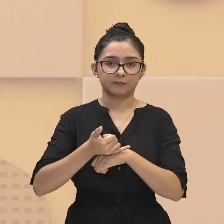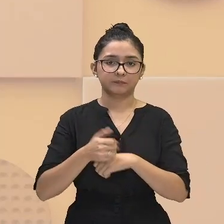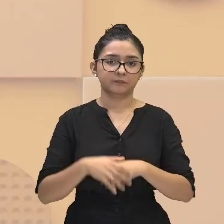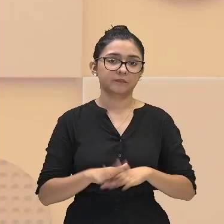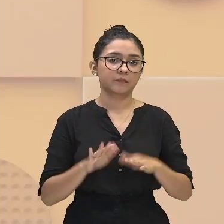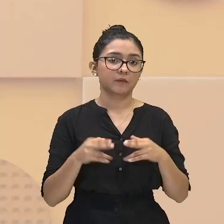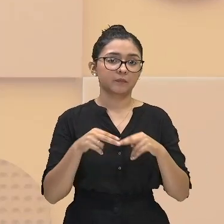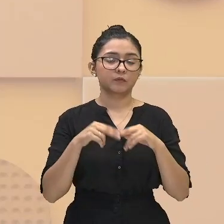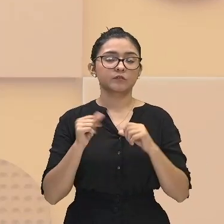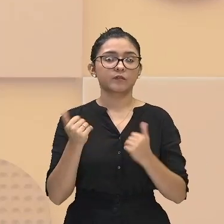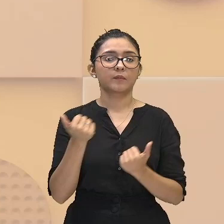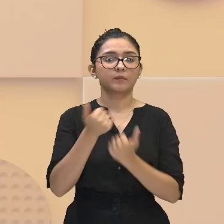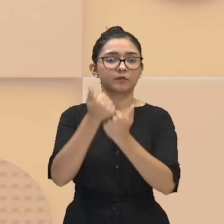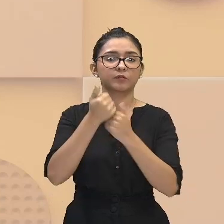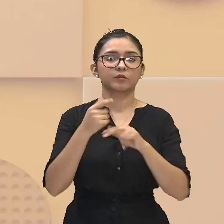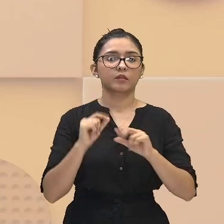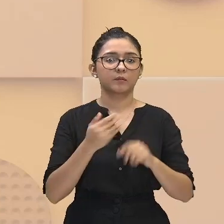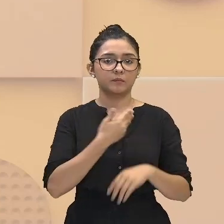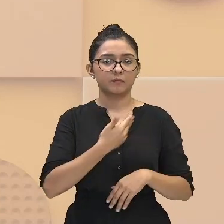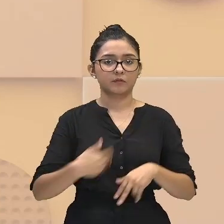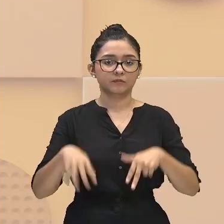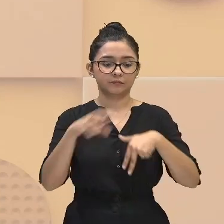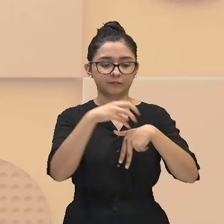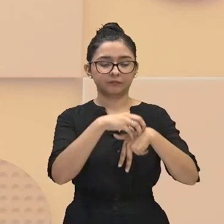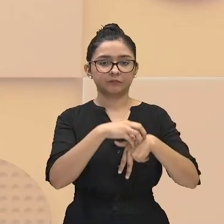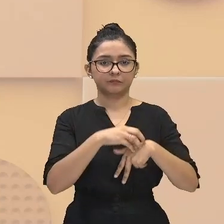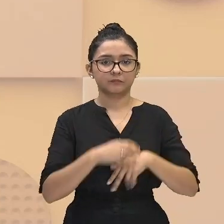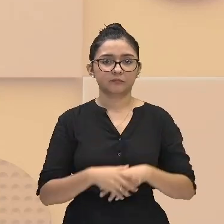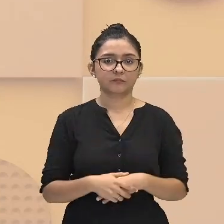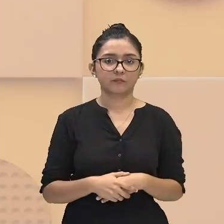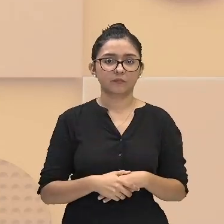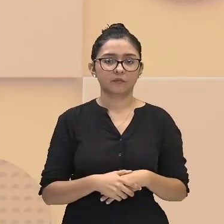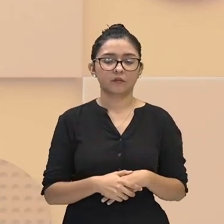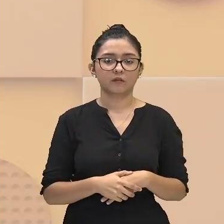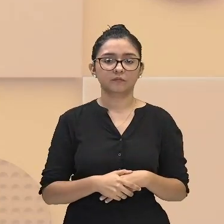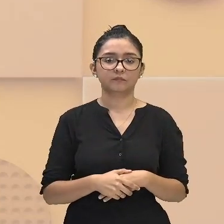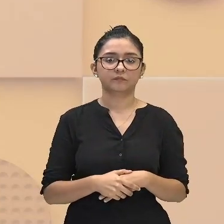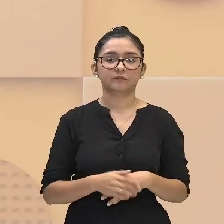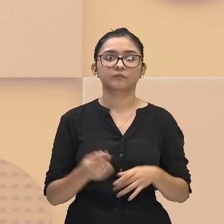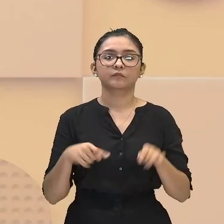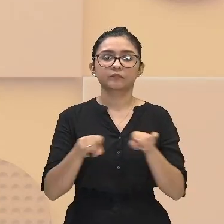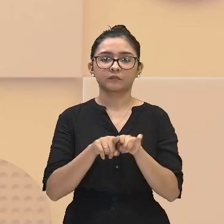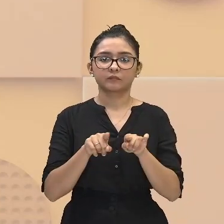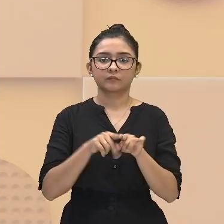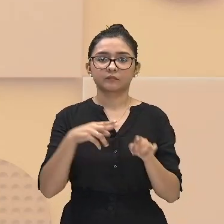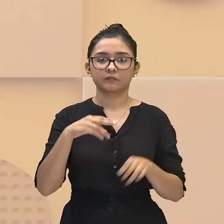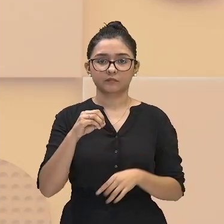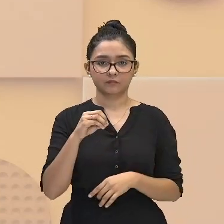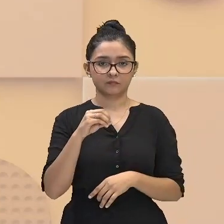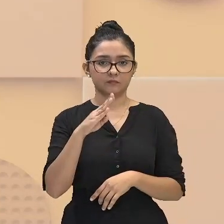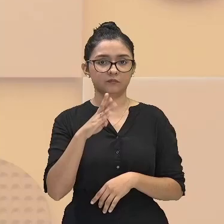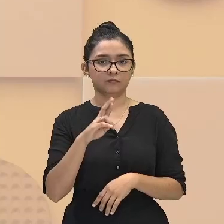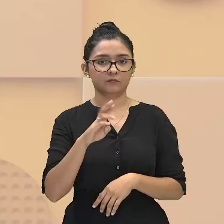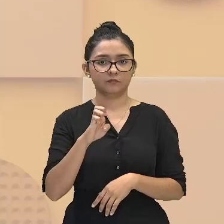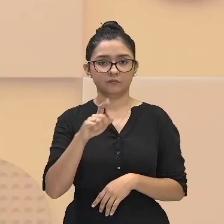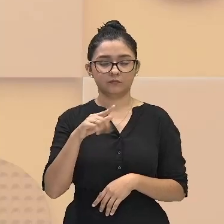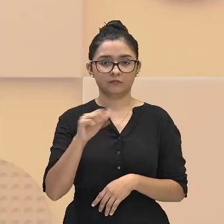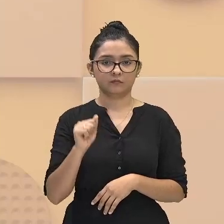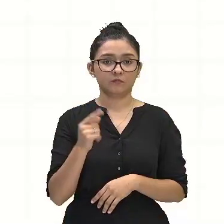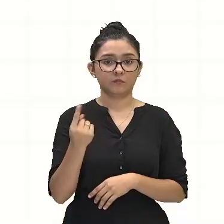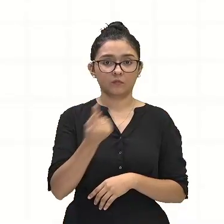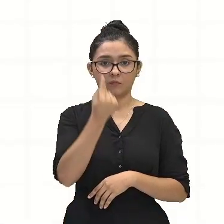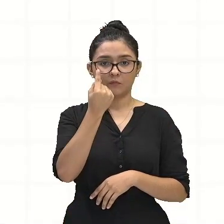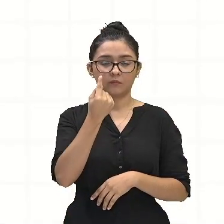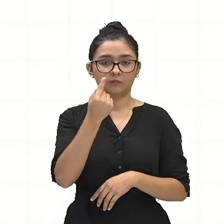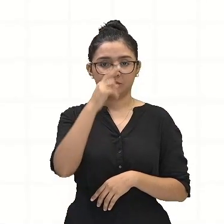vão apoiar uma monarquia centralizada. A nobreza também era interessante, apenas uma